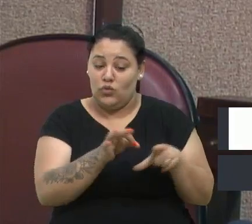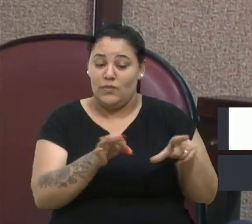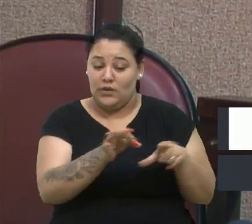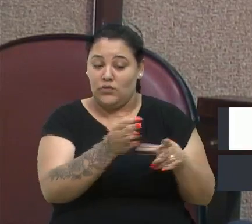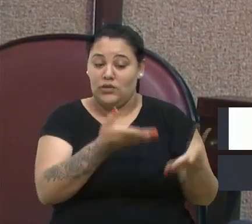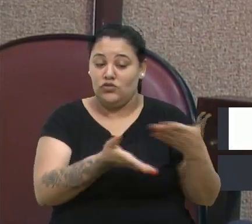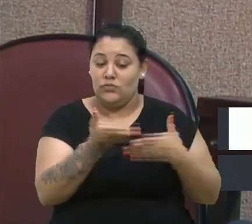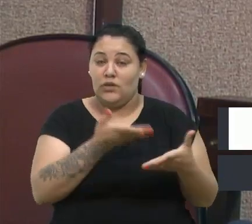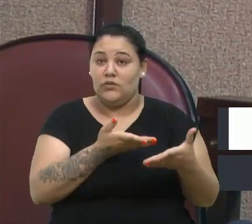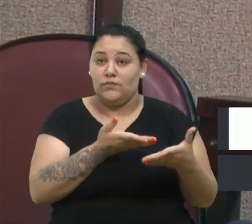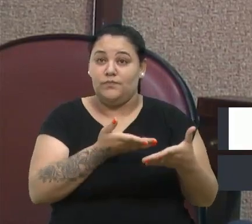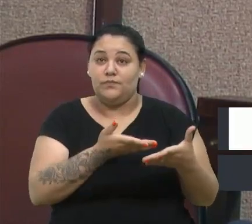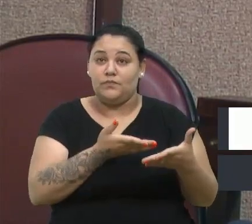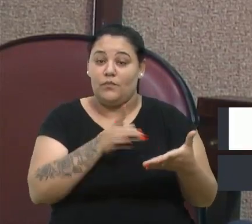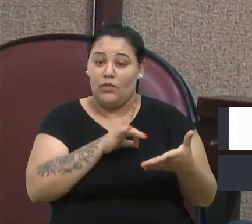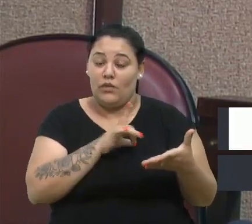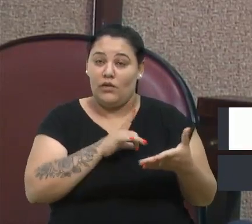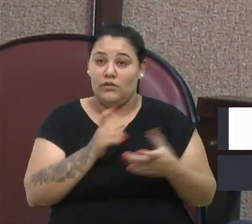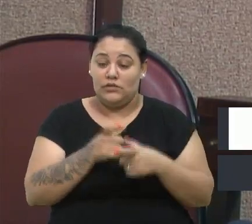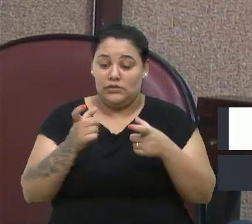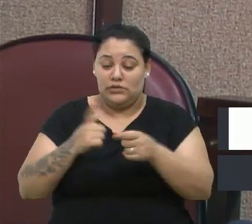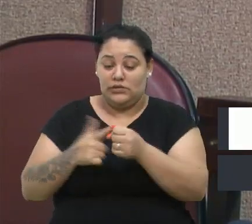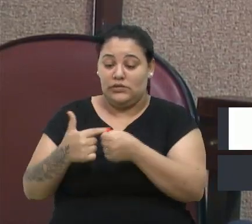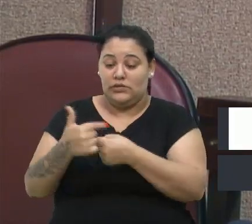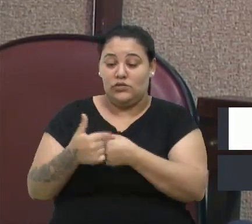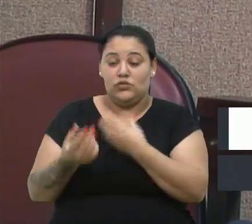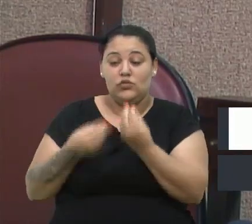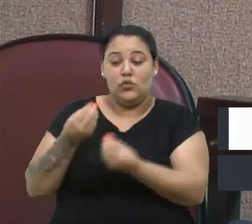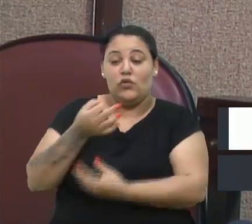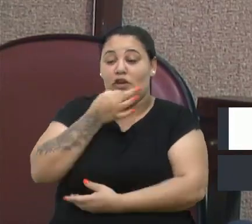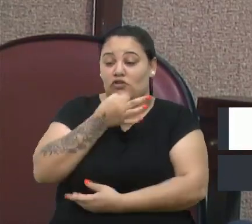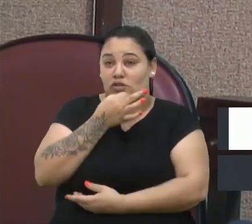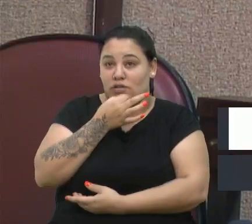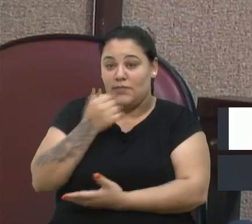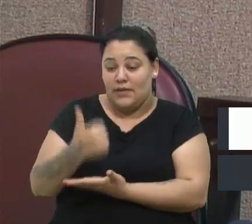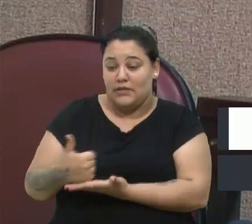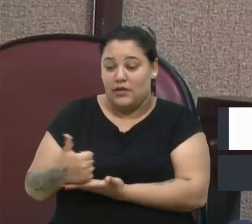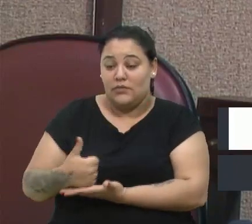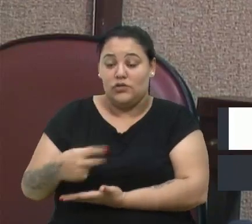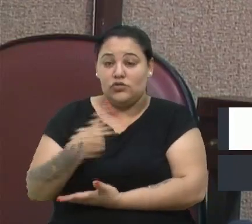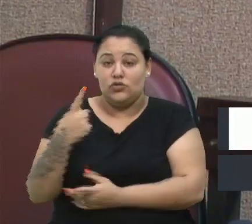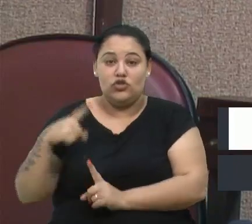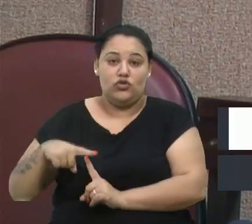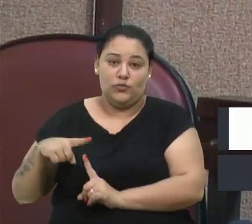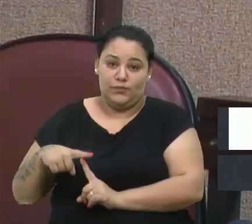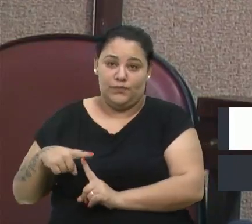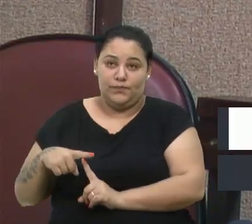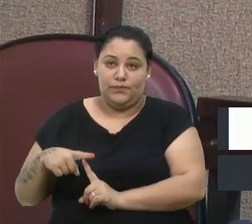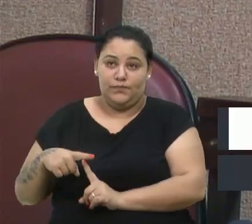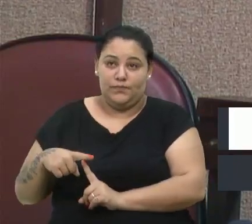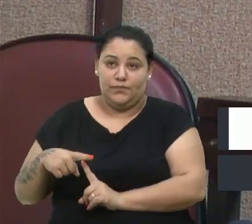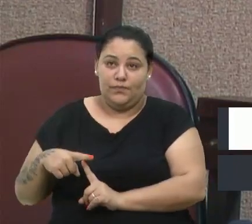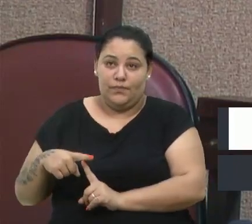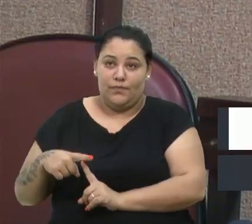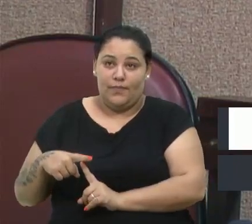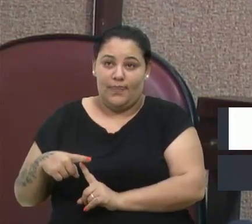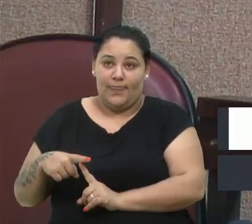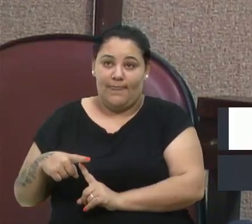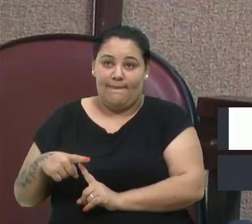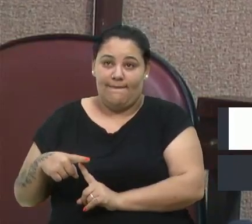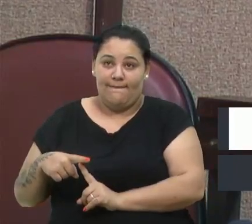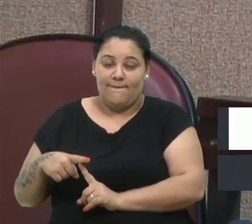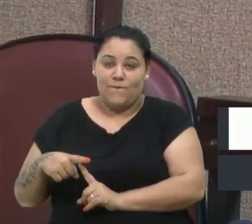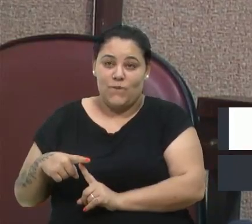nós temos, nas grandes cidades como Caxias do Sul, classicamente dois tipos, né? Aquele que já é globalizado,